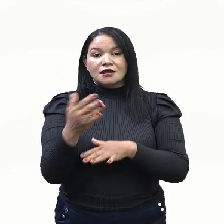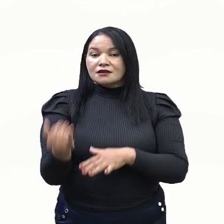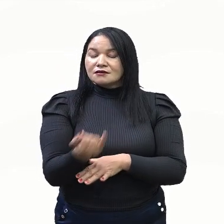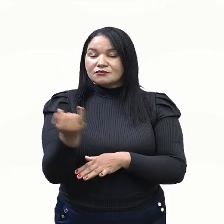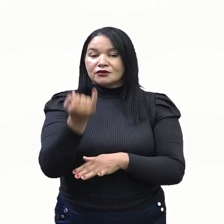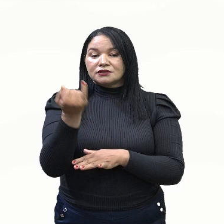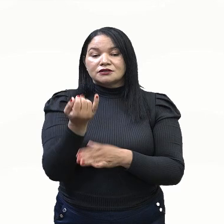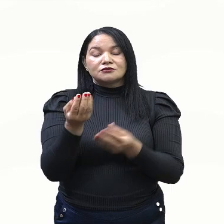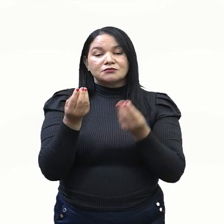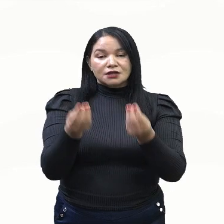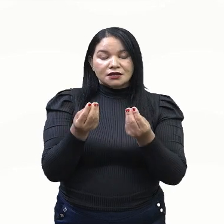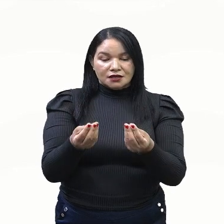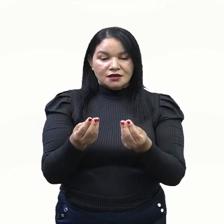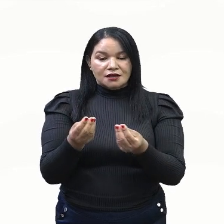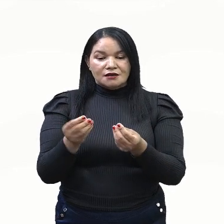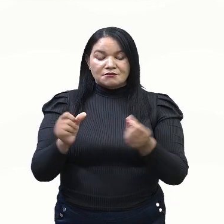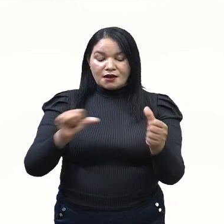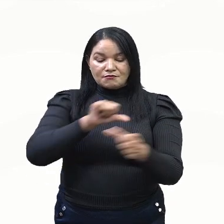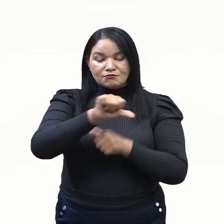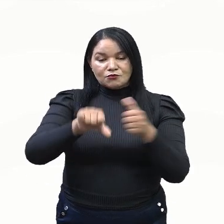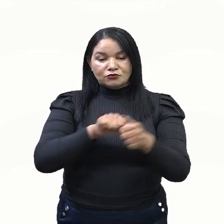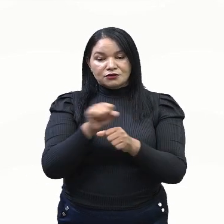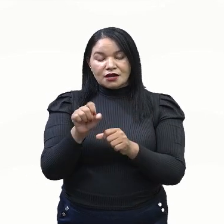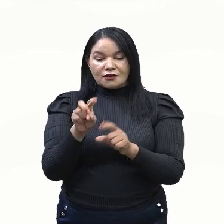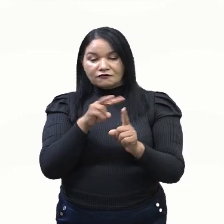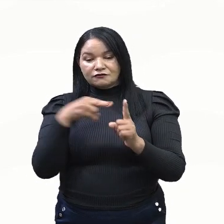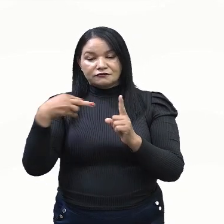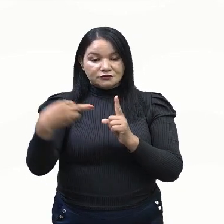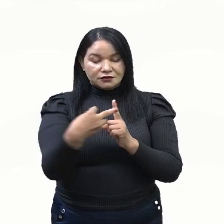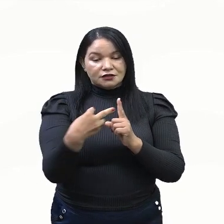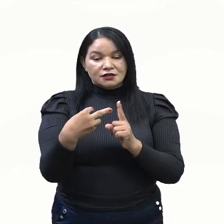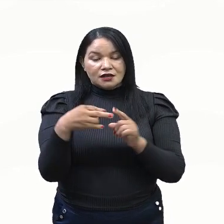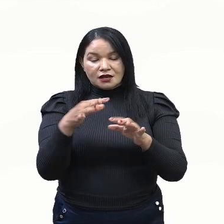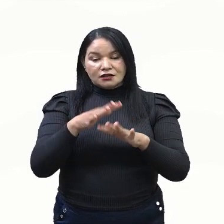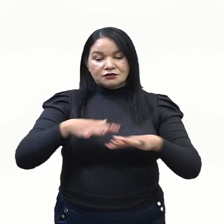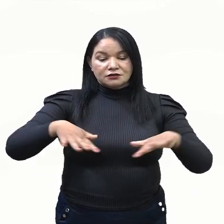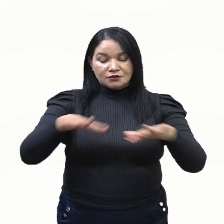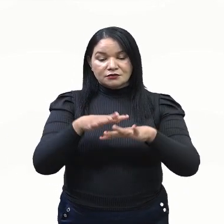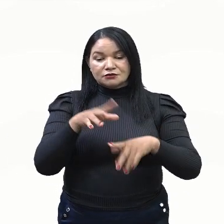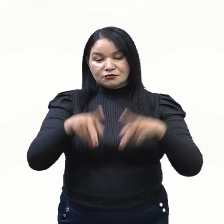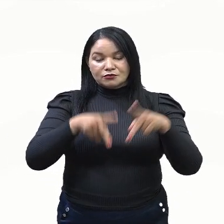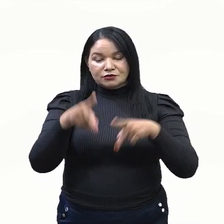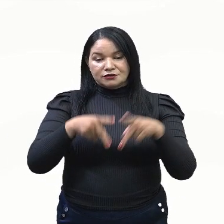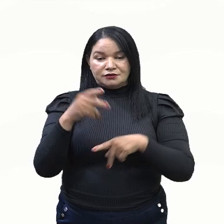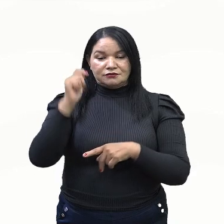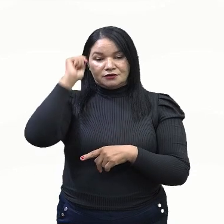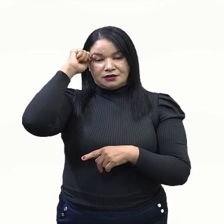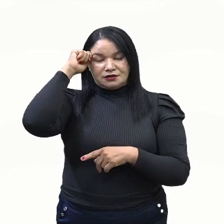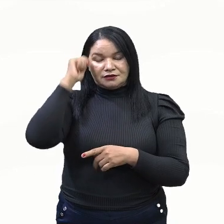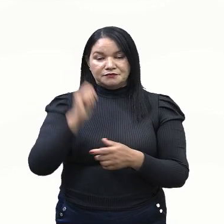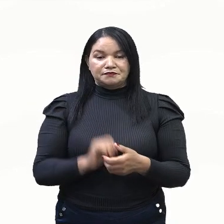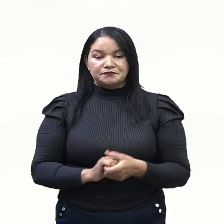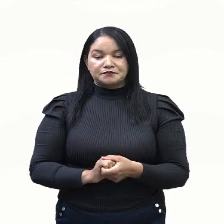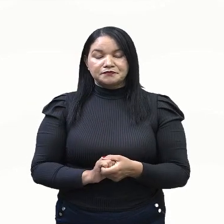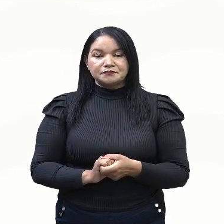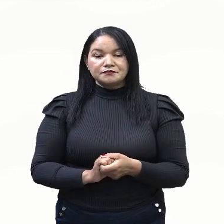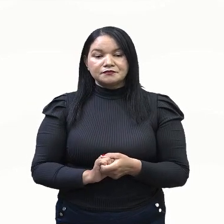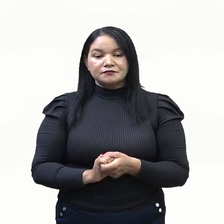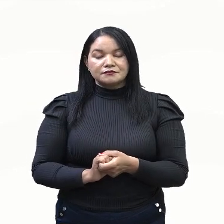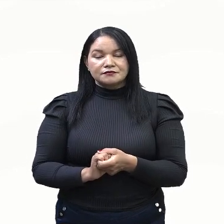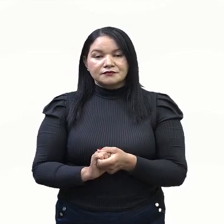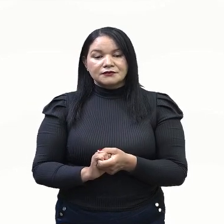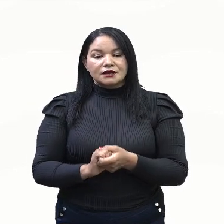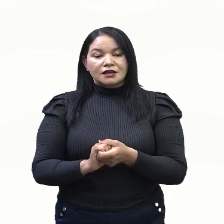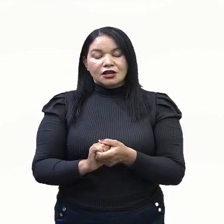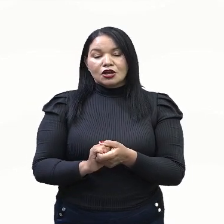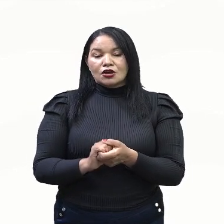para mudar essa visibilidade que era dada aos negros, certo? Em